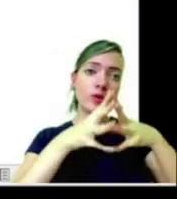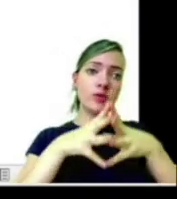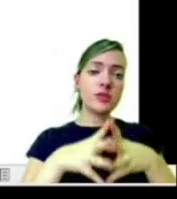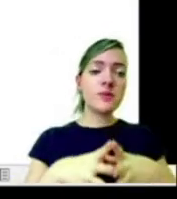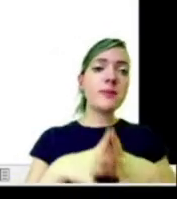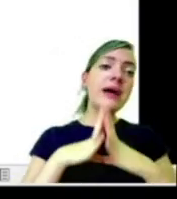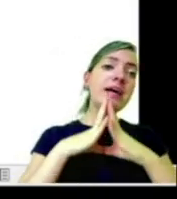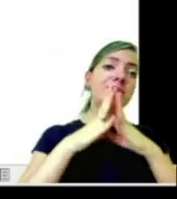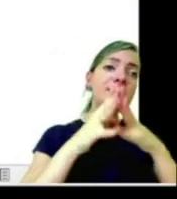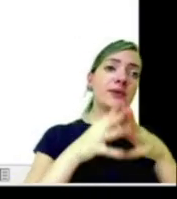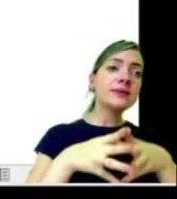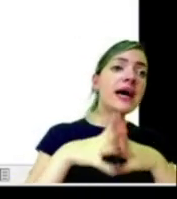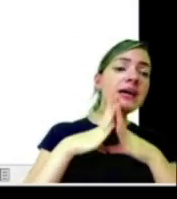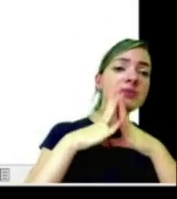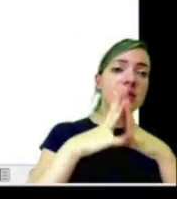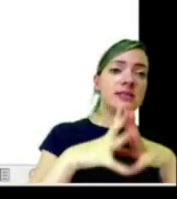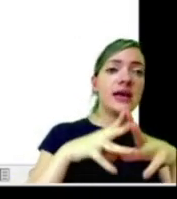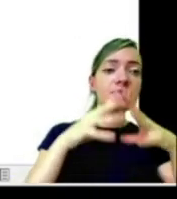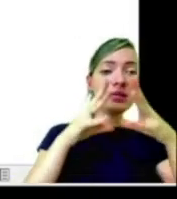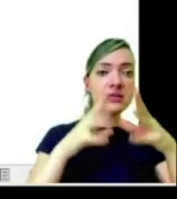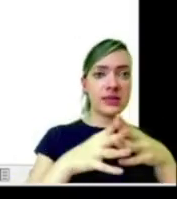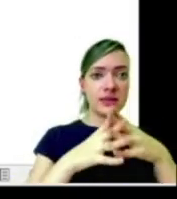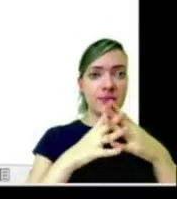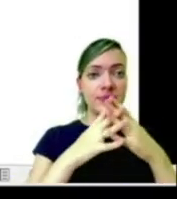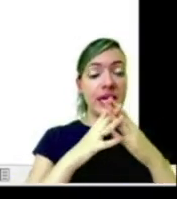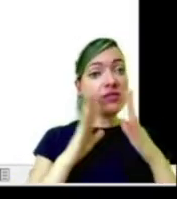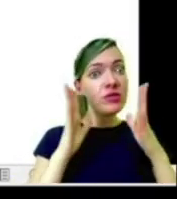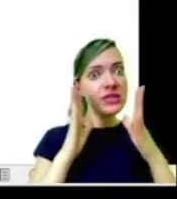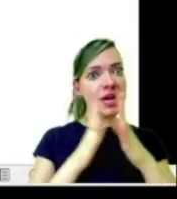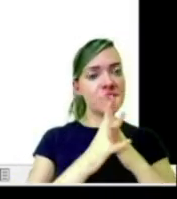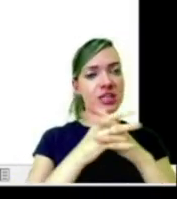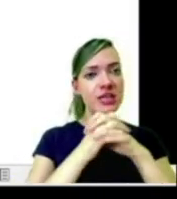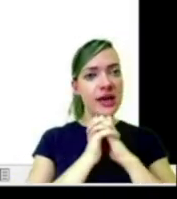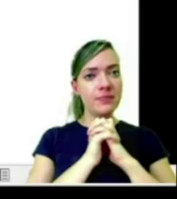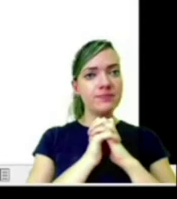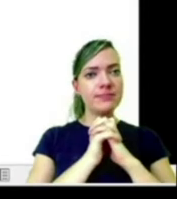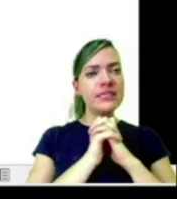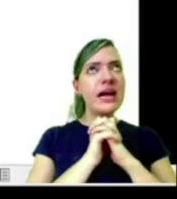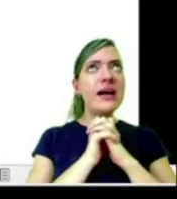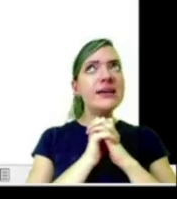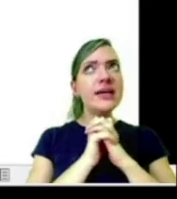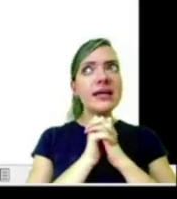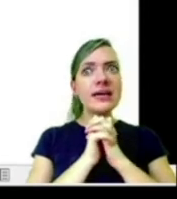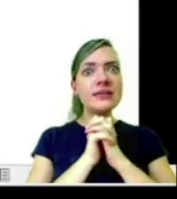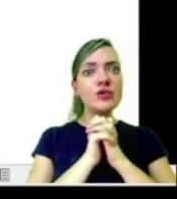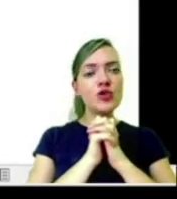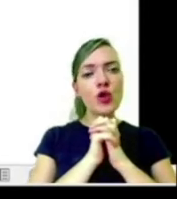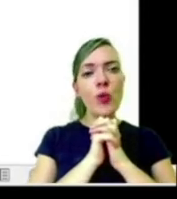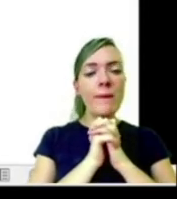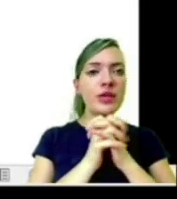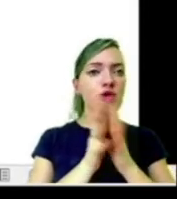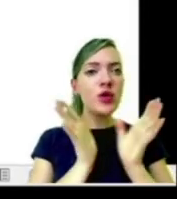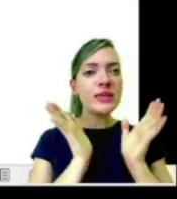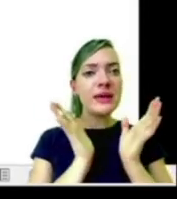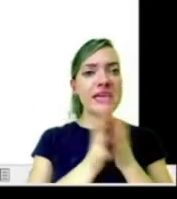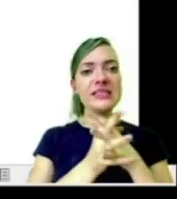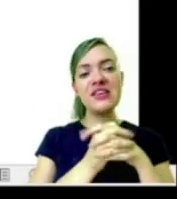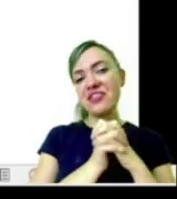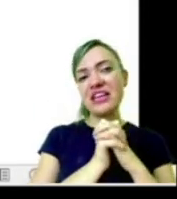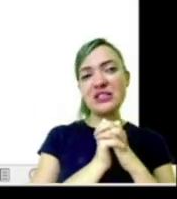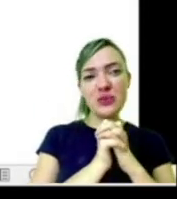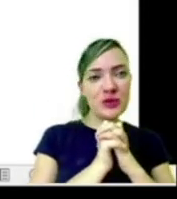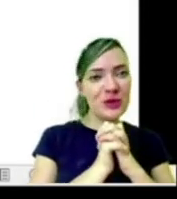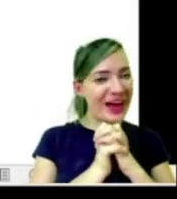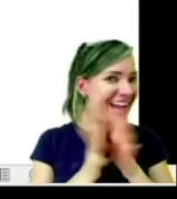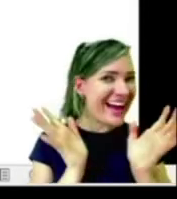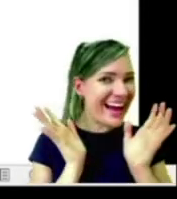os consumidores primários, secundários, terciários e etc. Quem você acha que é? Ai, Renata, eu sou uma pessoa que merece